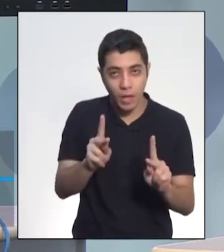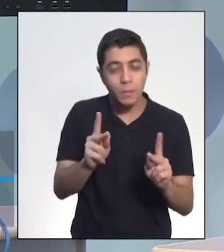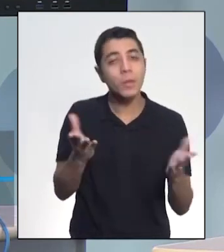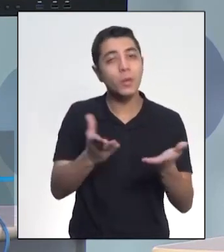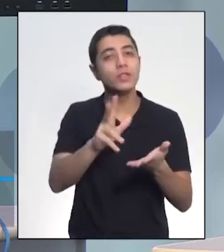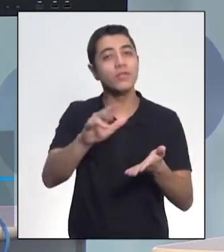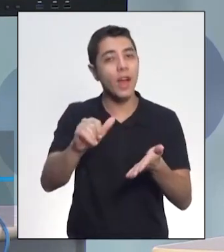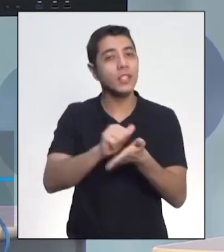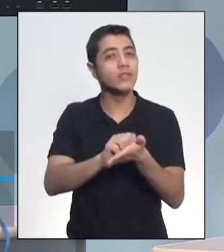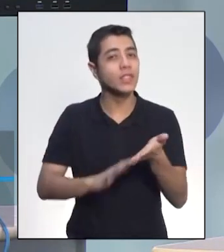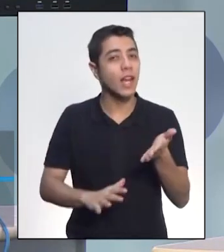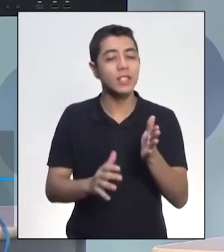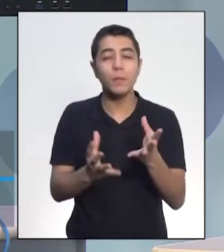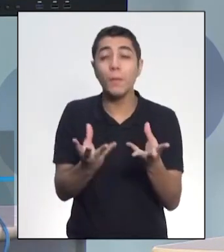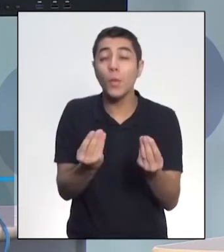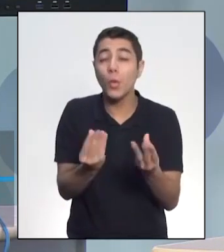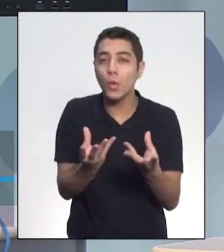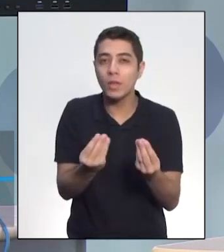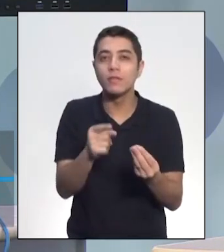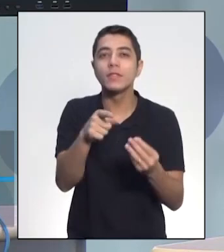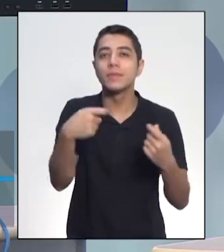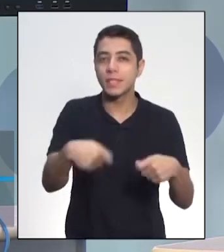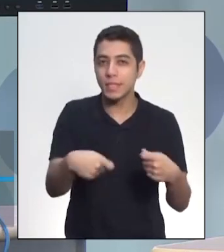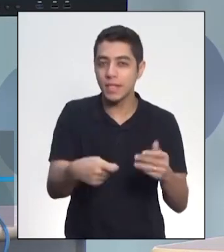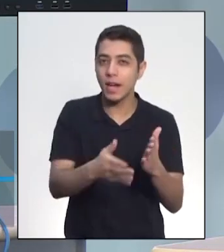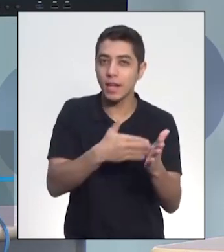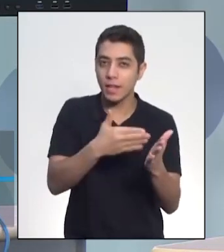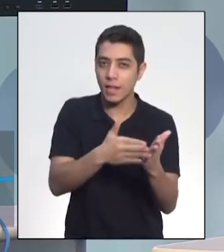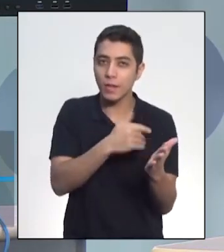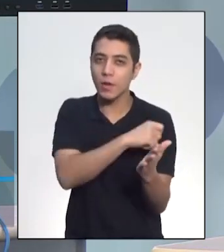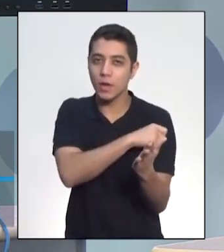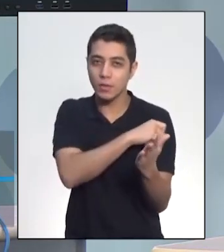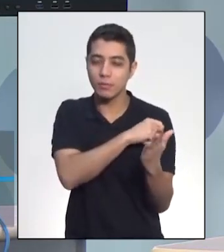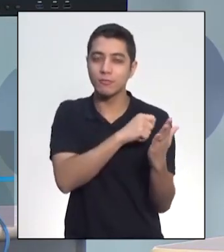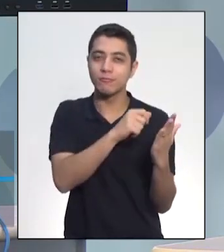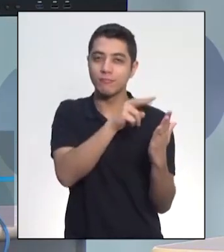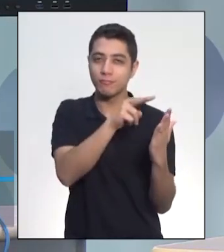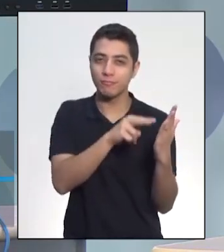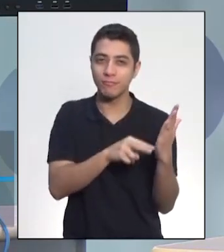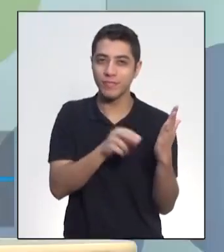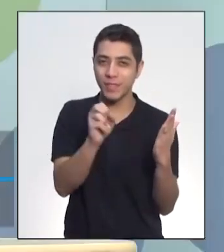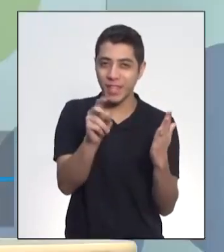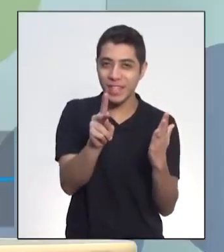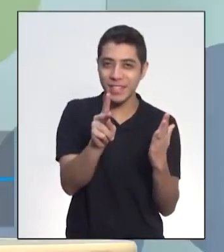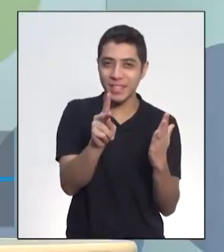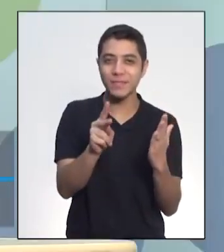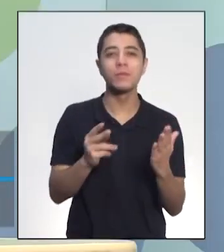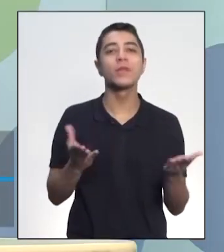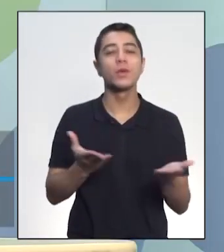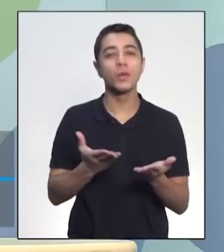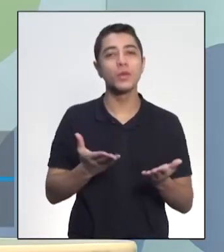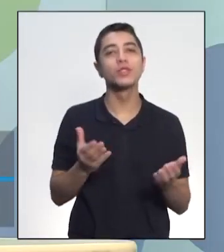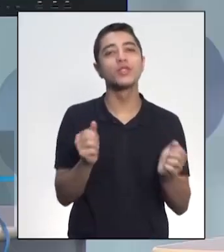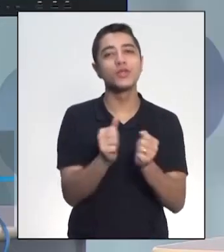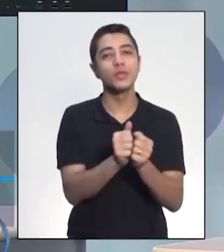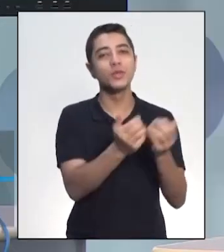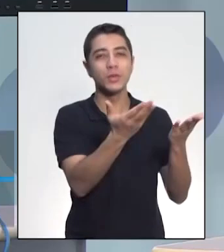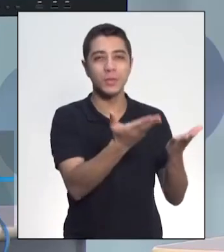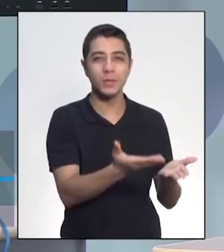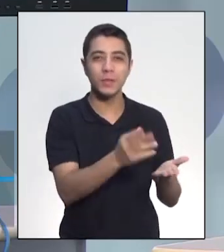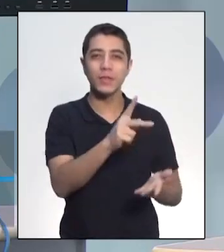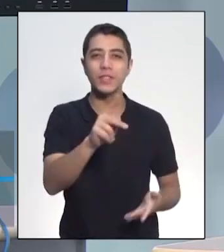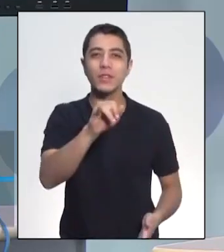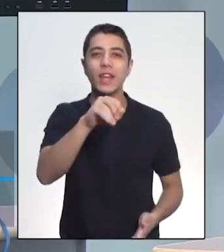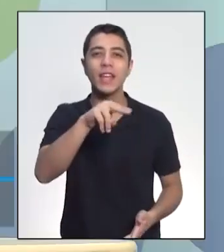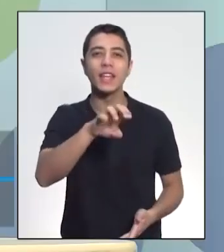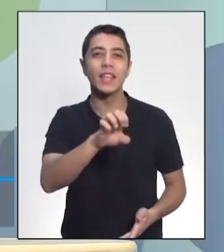com ele, fica mais fácil. Tá bom? Bom, hoje eu conto com a presença da professora Inês para ajudar no chat. Bem-vinda, professora Inês,